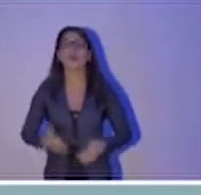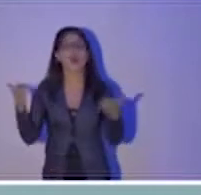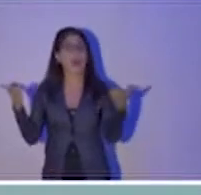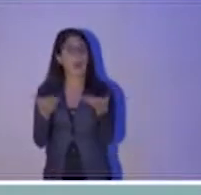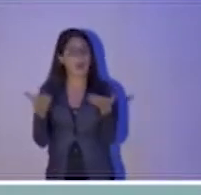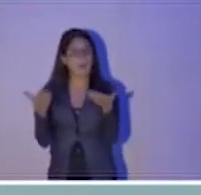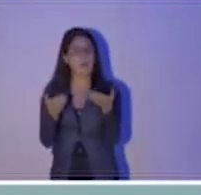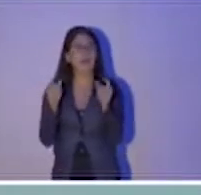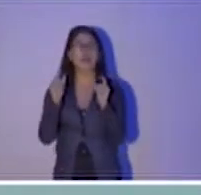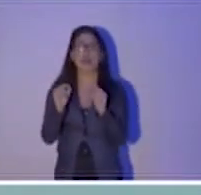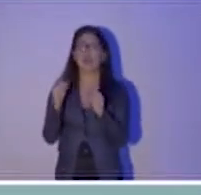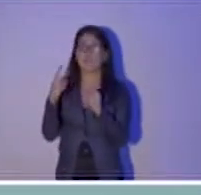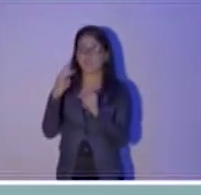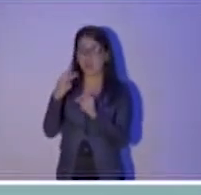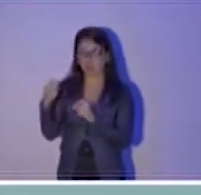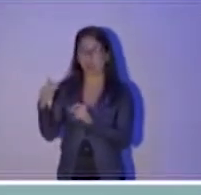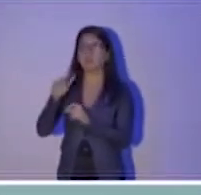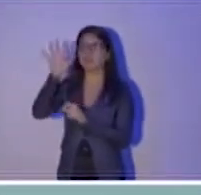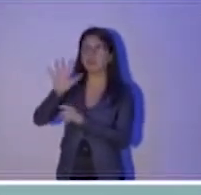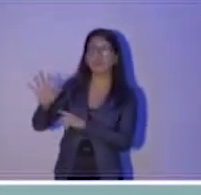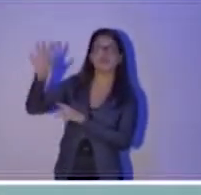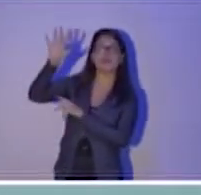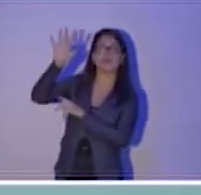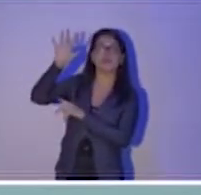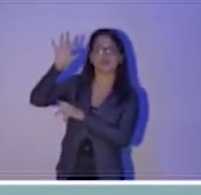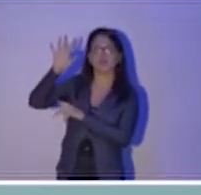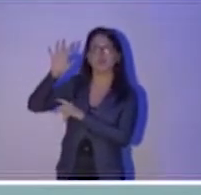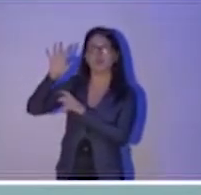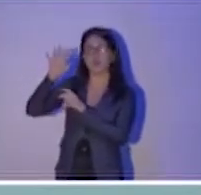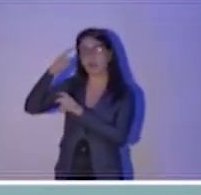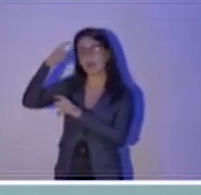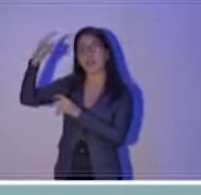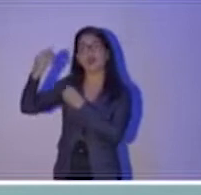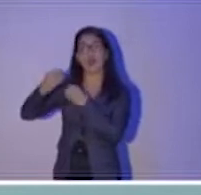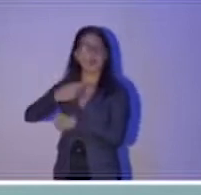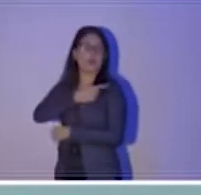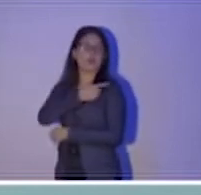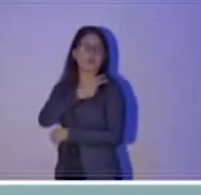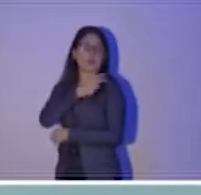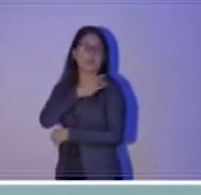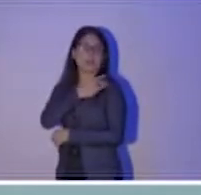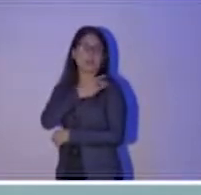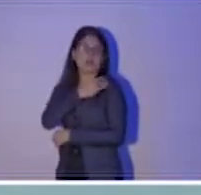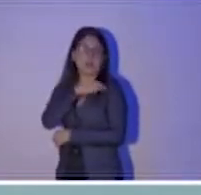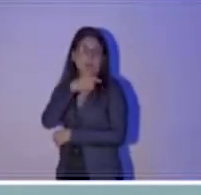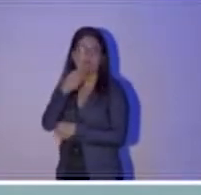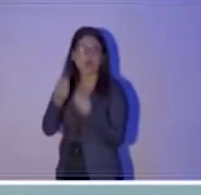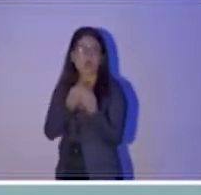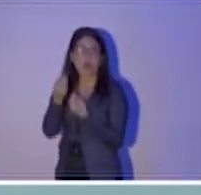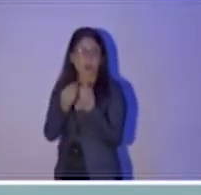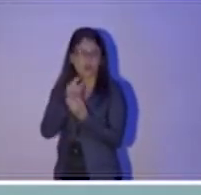unidades federativas pensando o currículo da etapa do ensino médio. E eu tenho